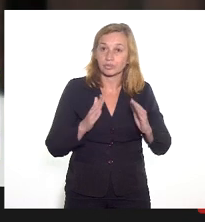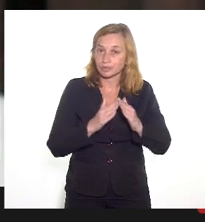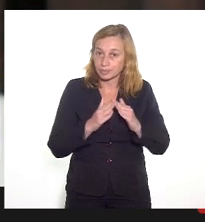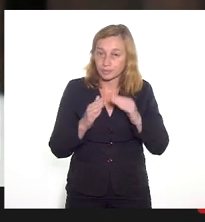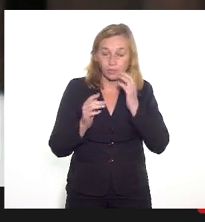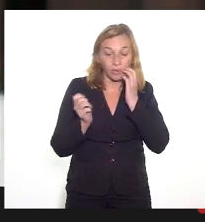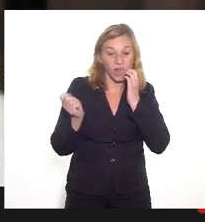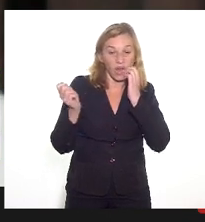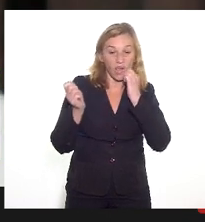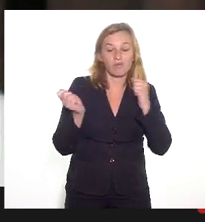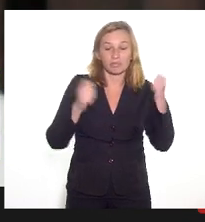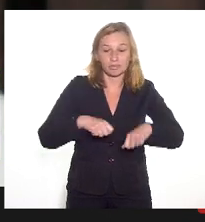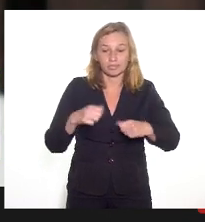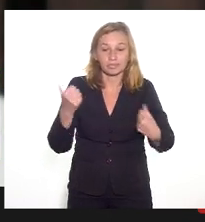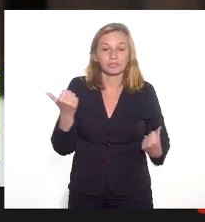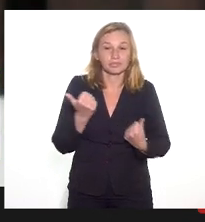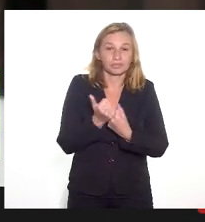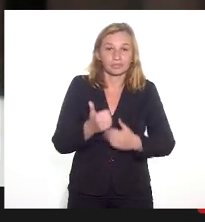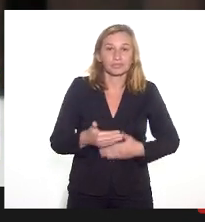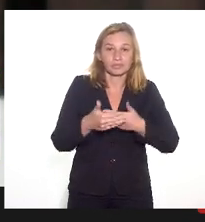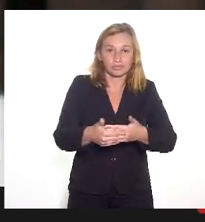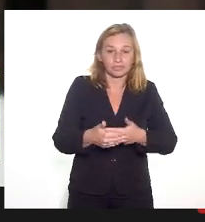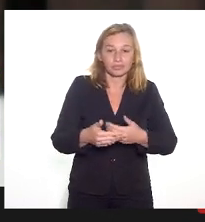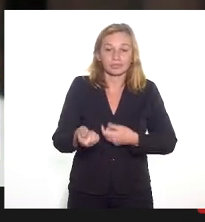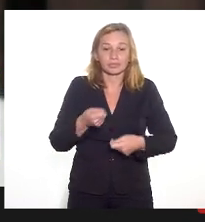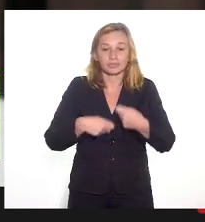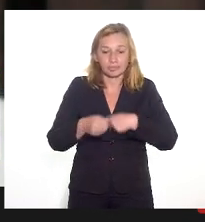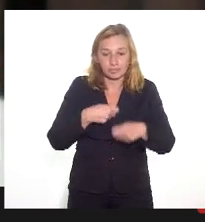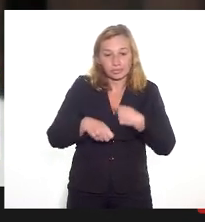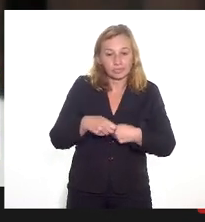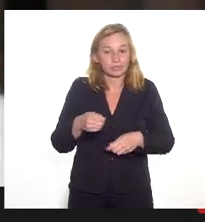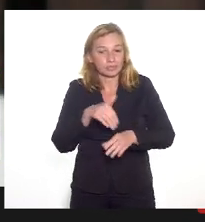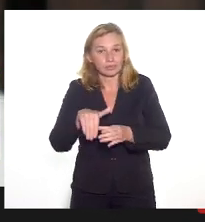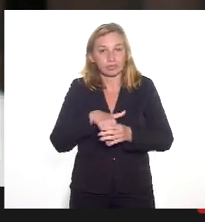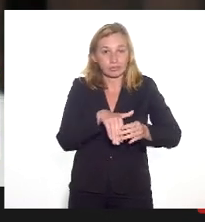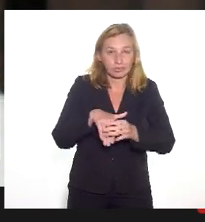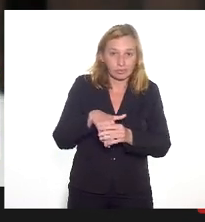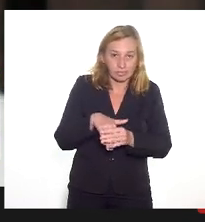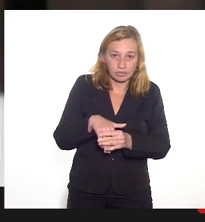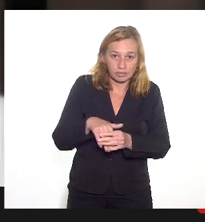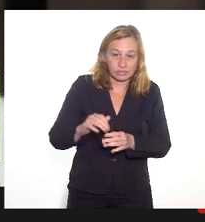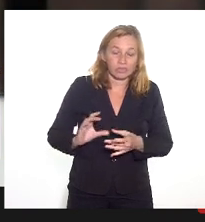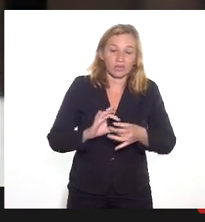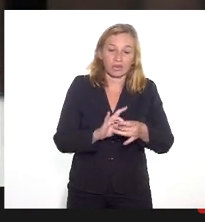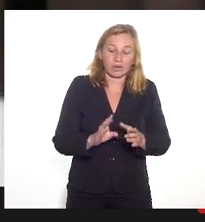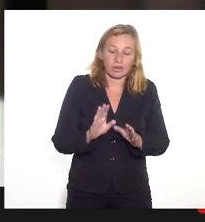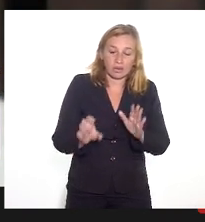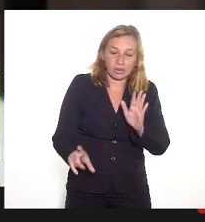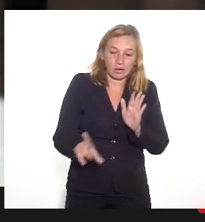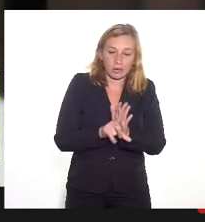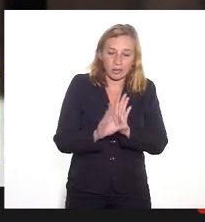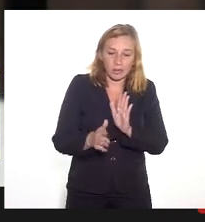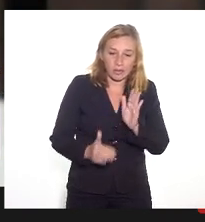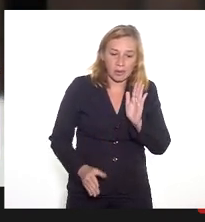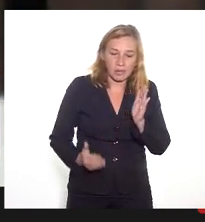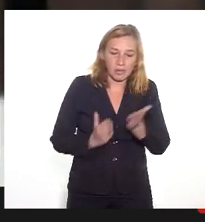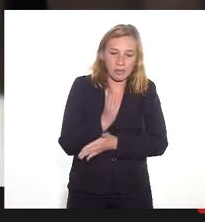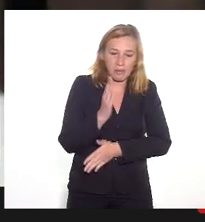as possibilidades de acordo, de avançar em negociações, em votações, em implementações de leis que já foram aprovadas e nunca